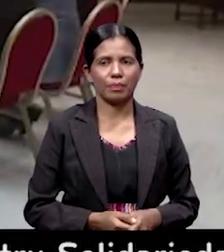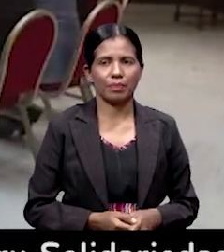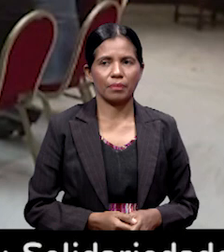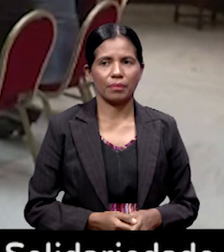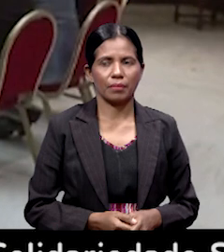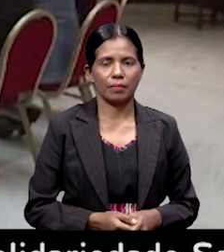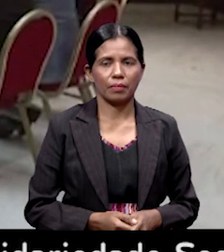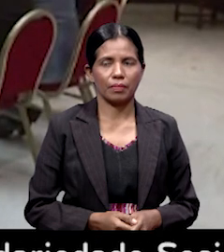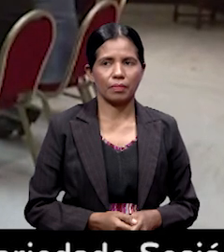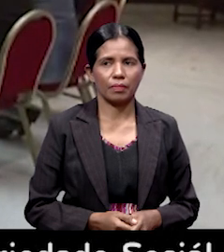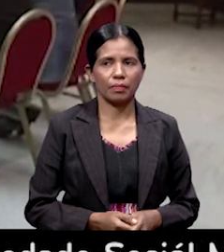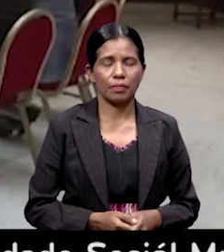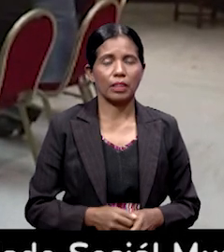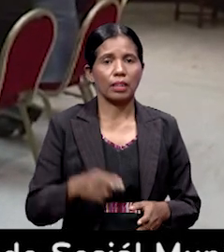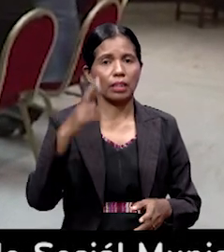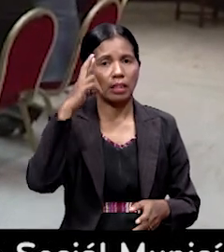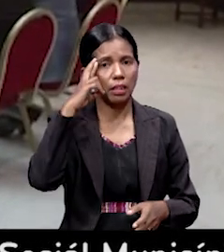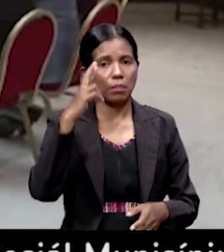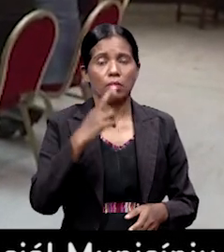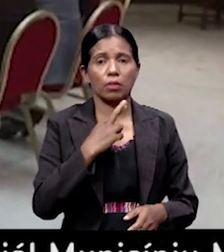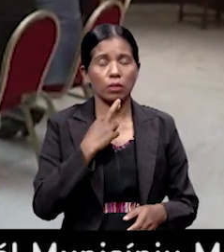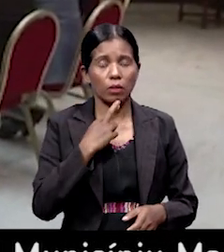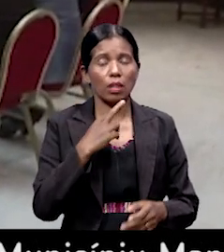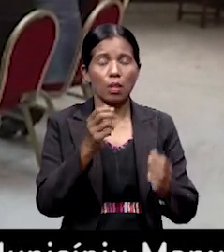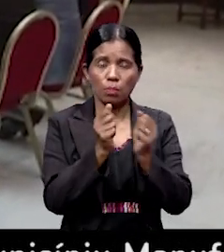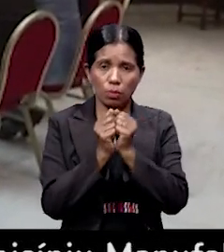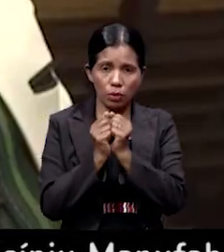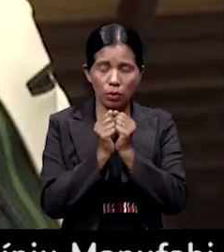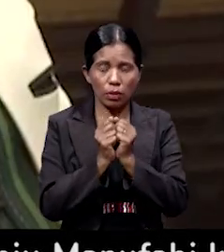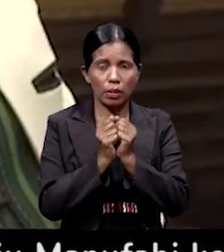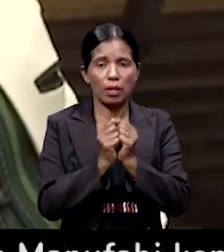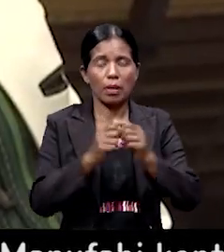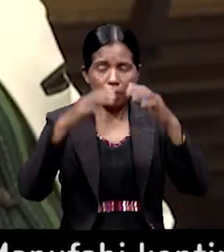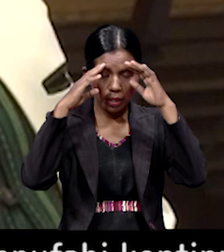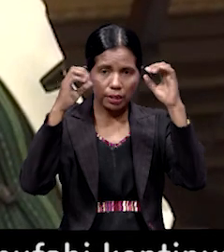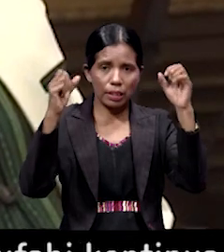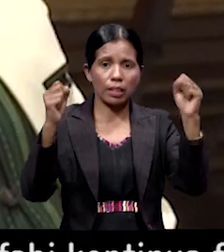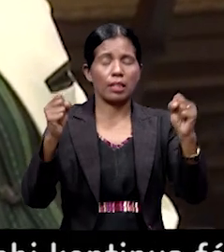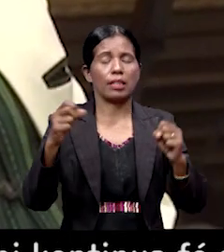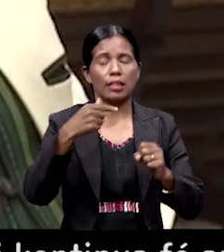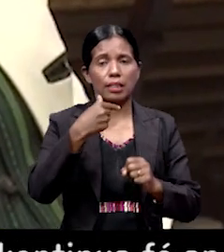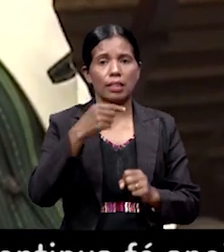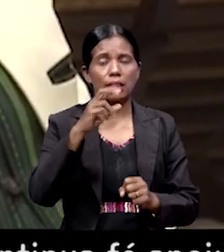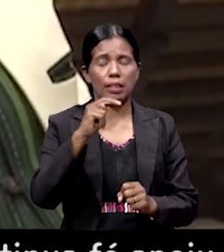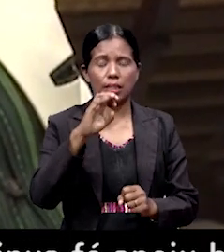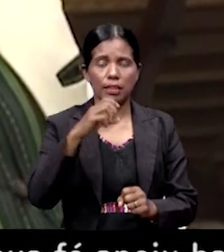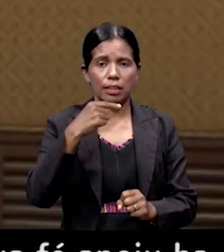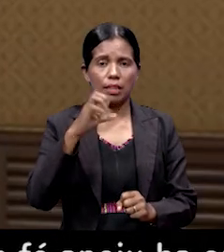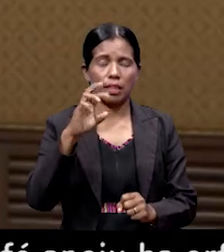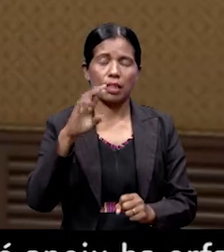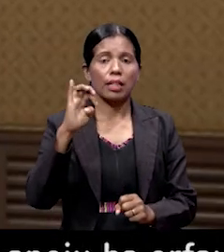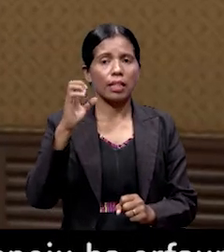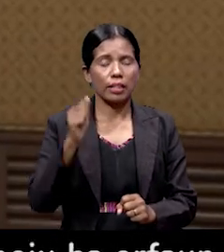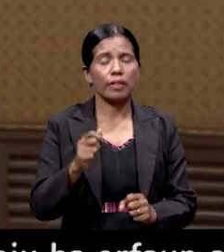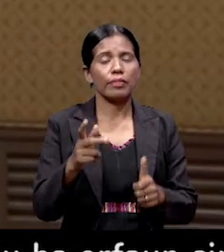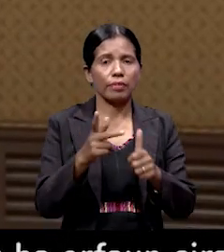Laureado Nobel da Paz Zuzera Muzorta Ramutuco, ex-presidente de Zéria, ex-vice-secretário-geral ONU, vice